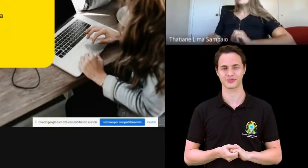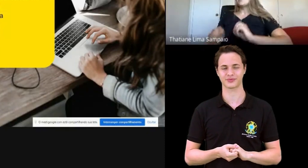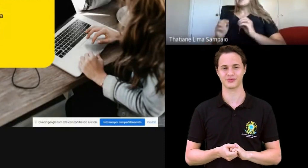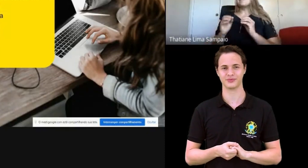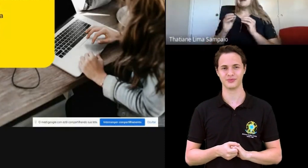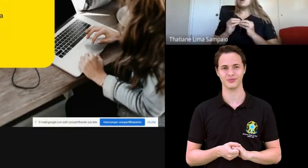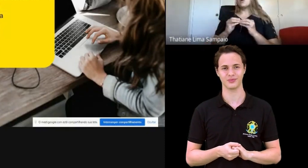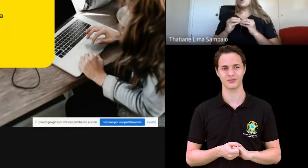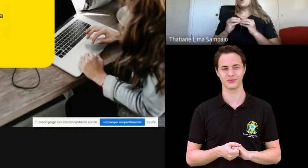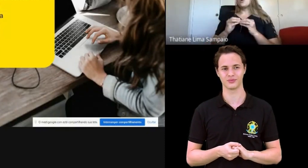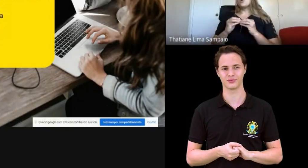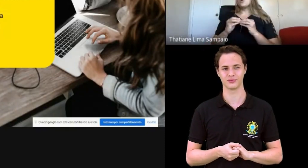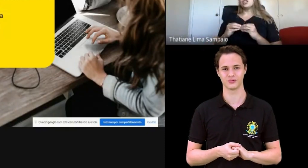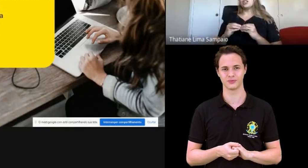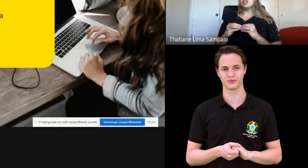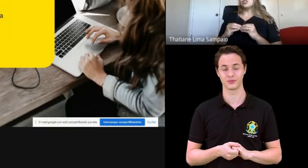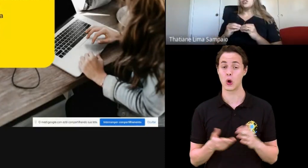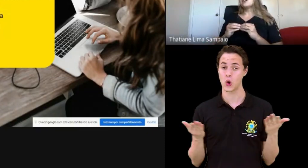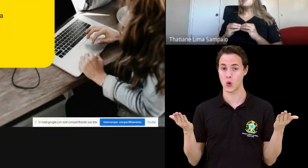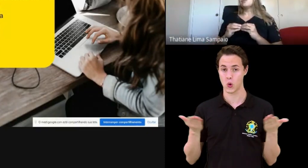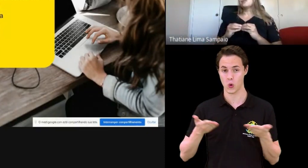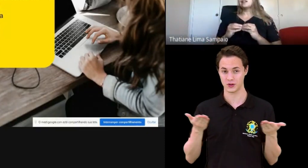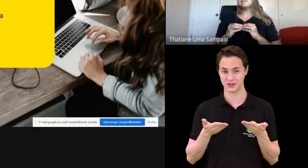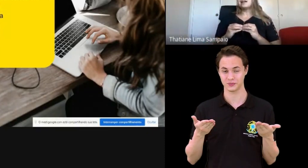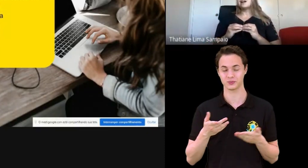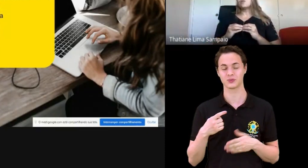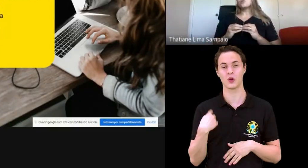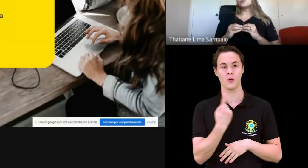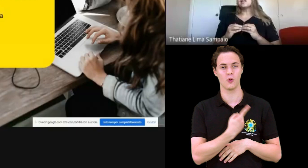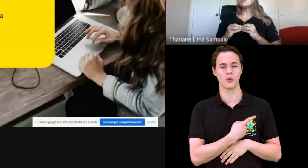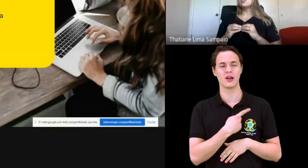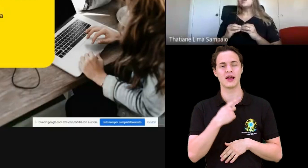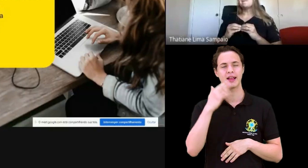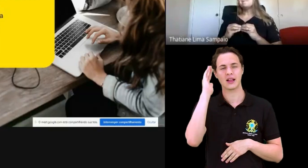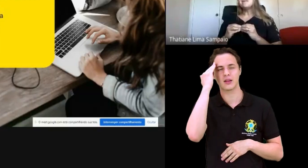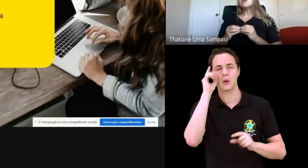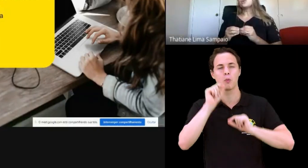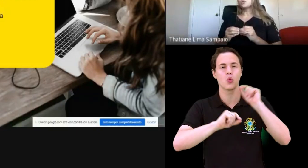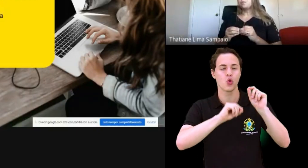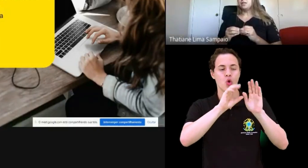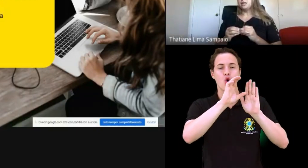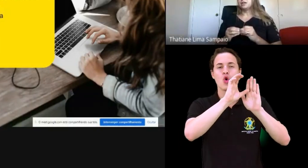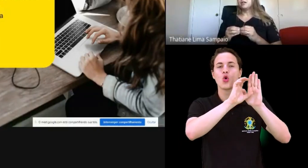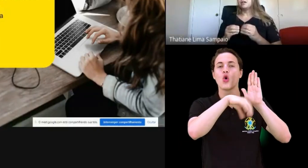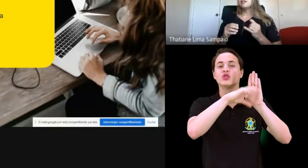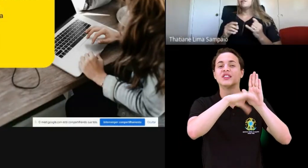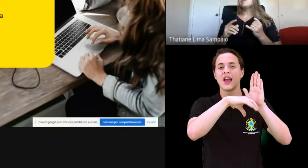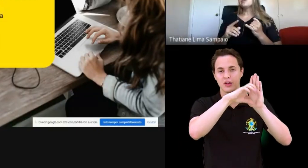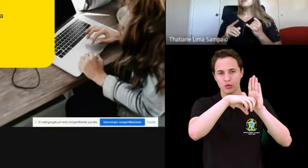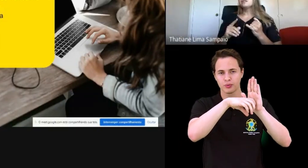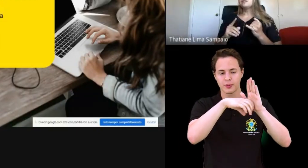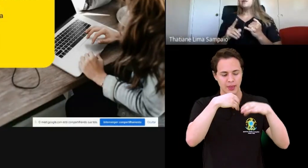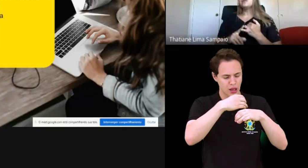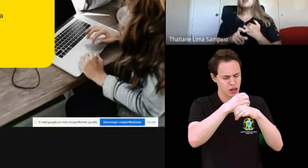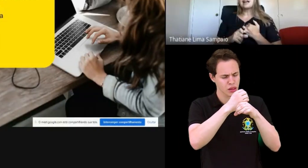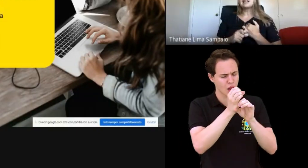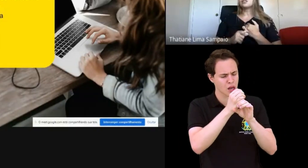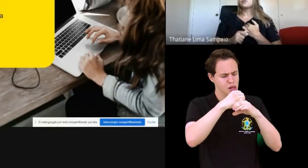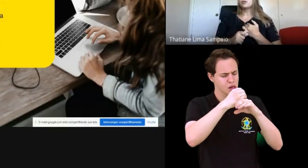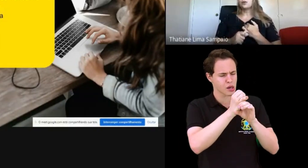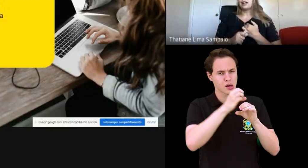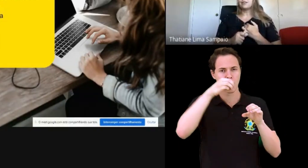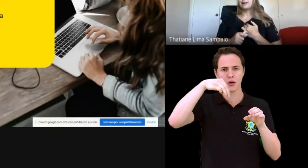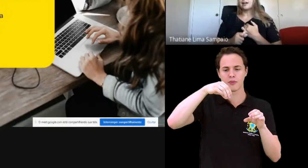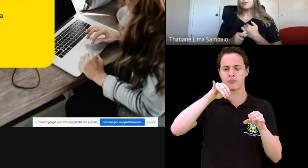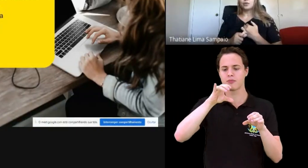E para hoje, gente, nós vamos trabalhar o conceito de microscopia. Vamos ver a questão